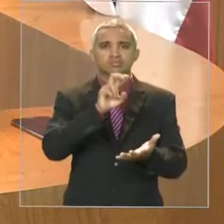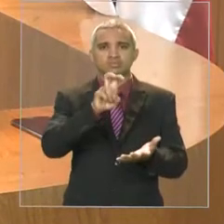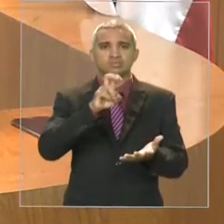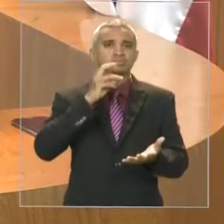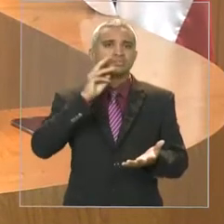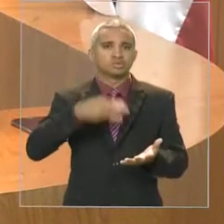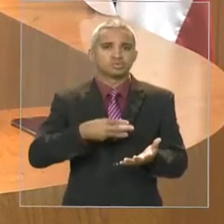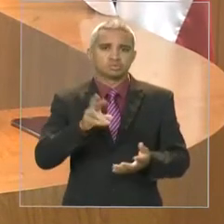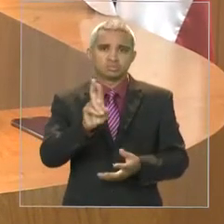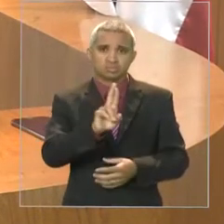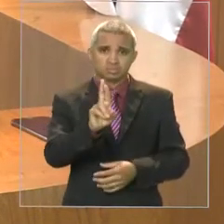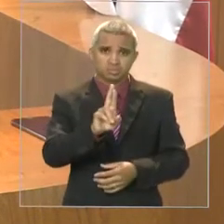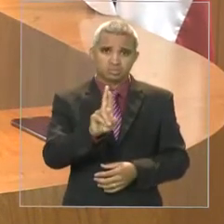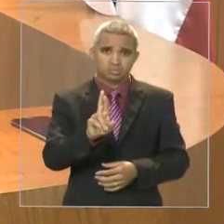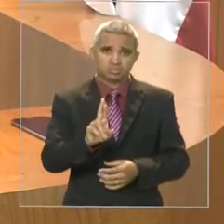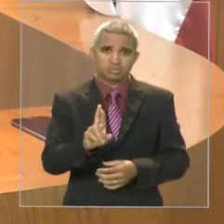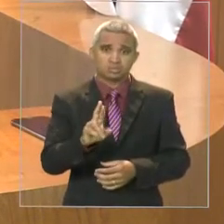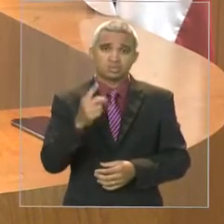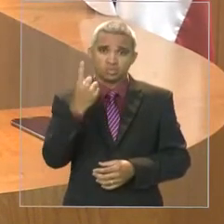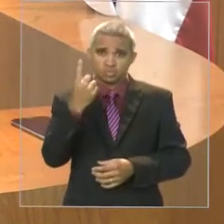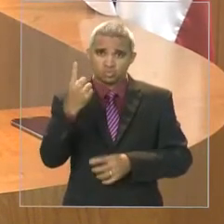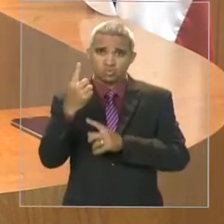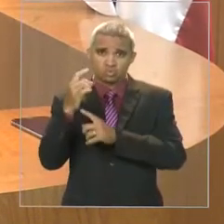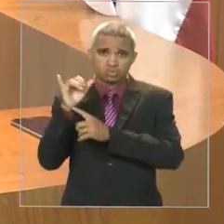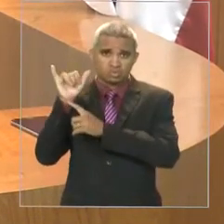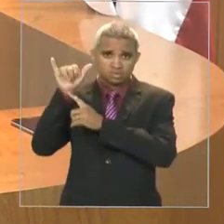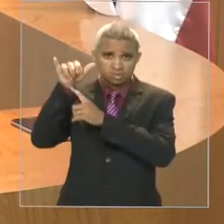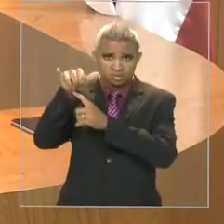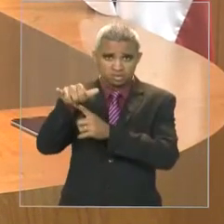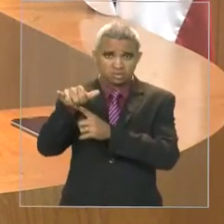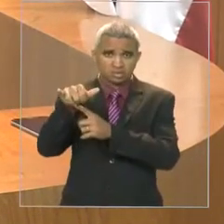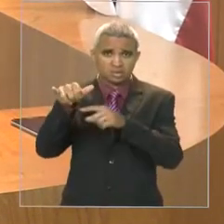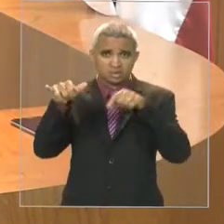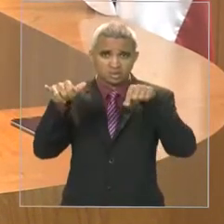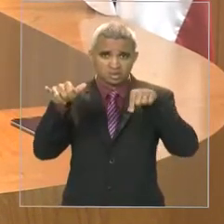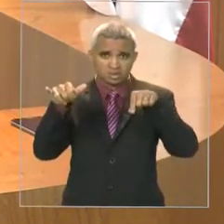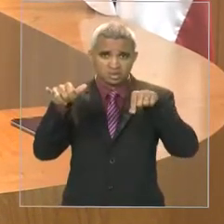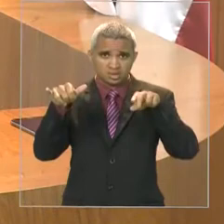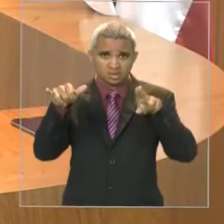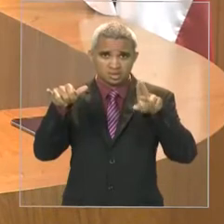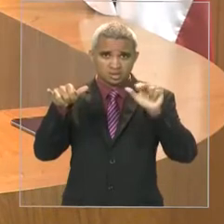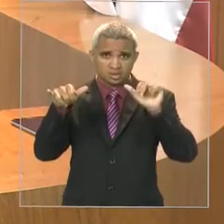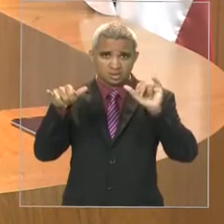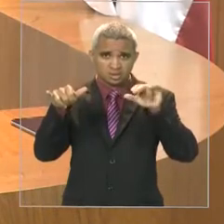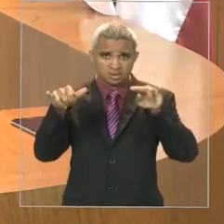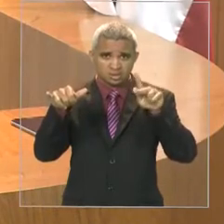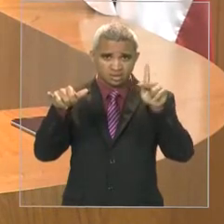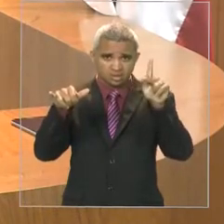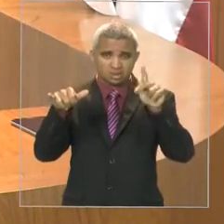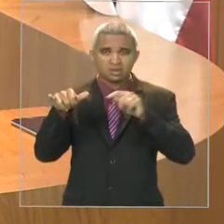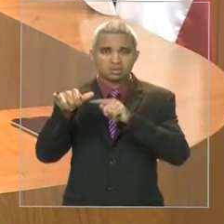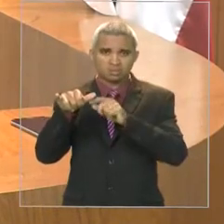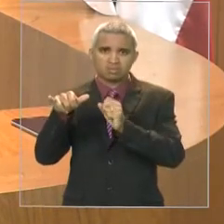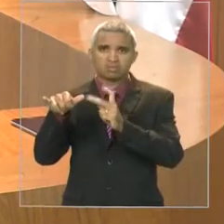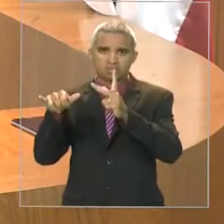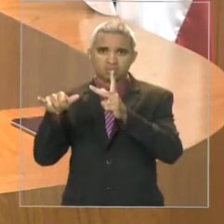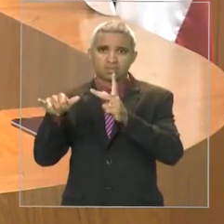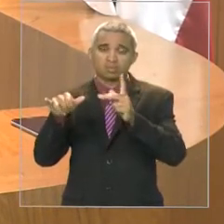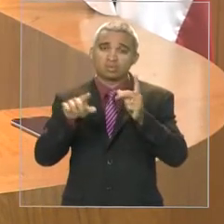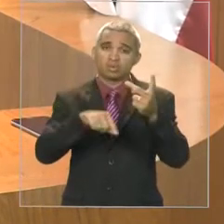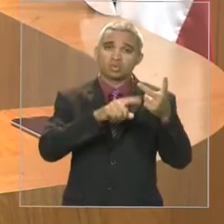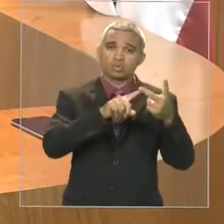aeronave, o King Air, está correto, está ok. A outra está irregular.